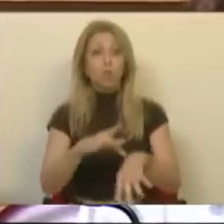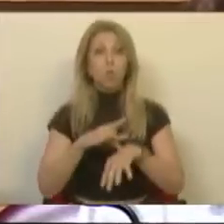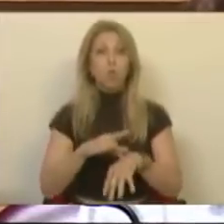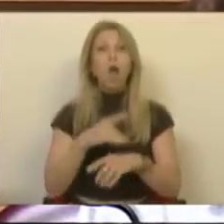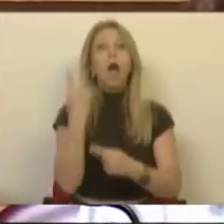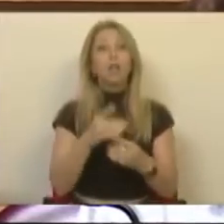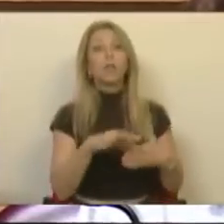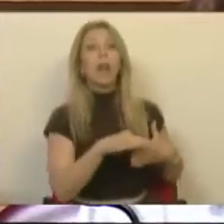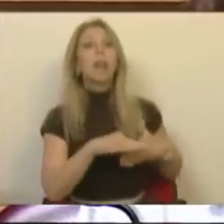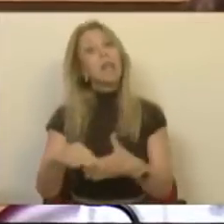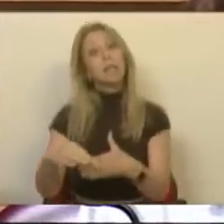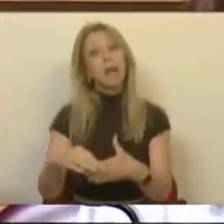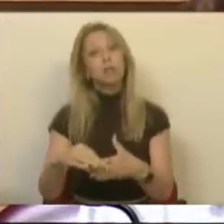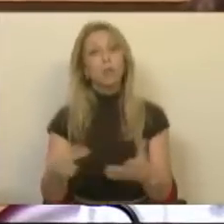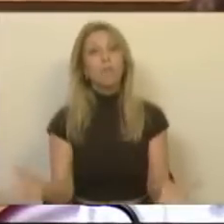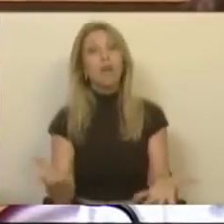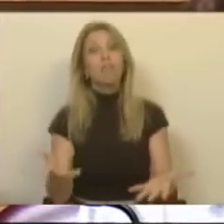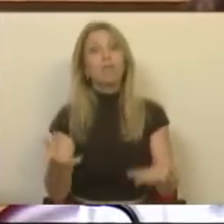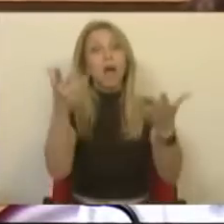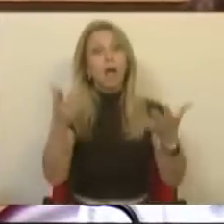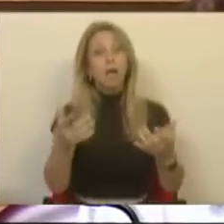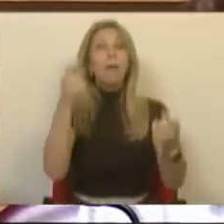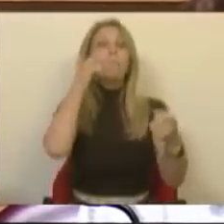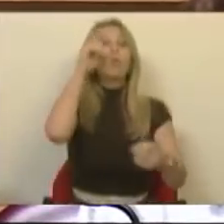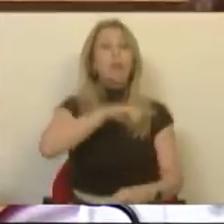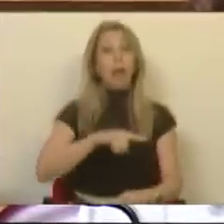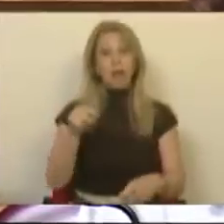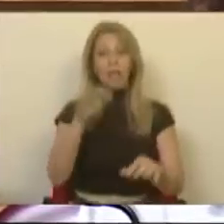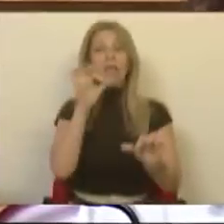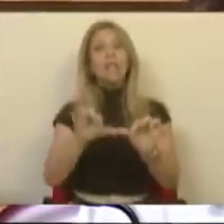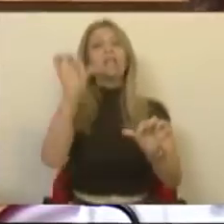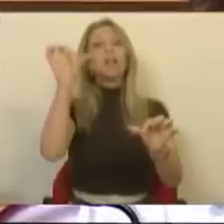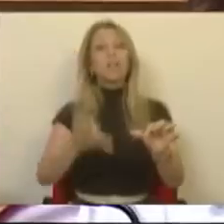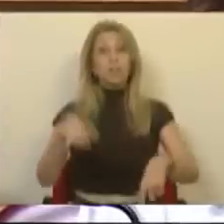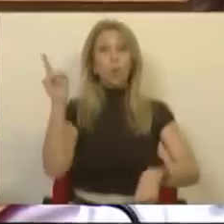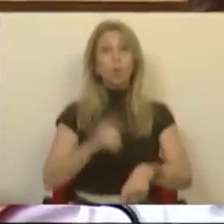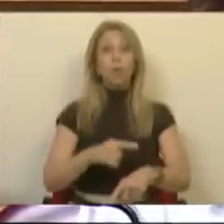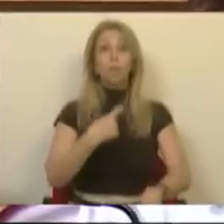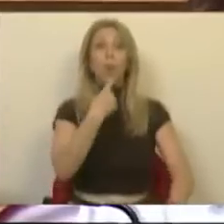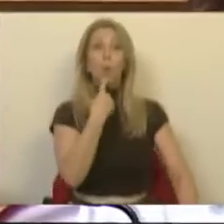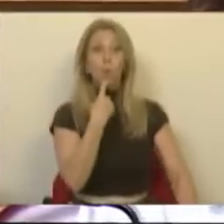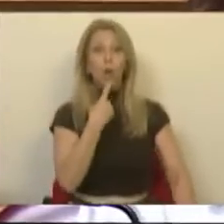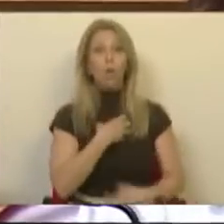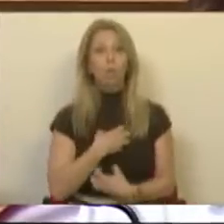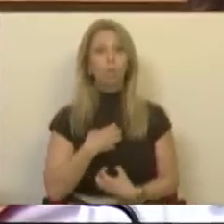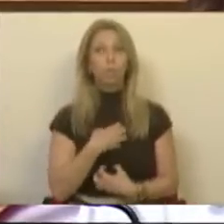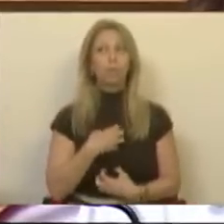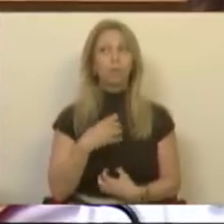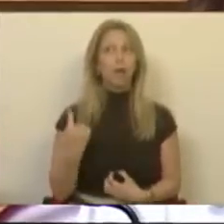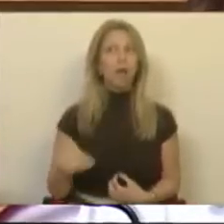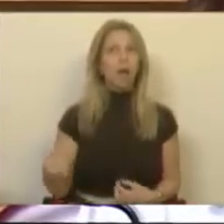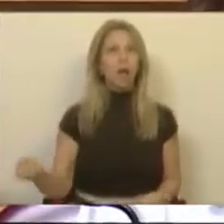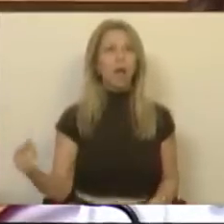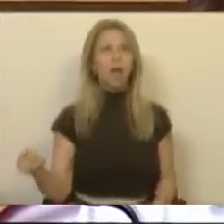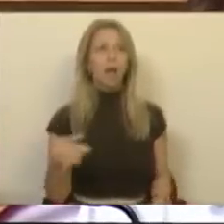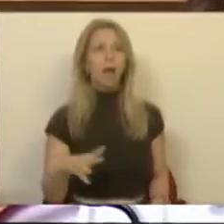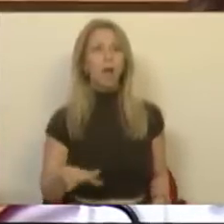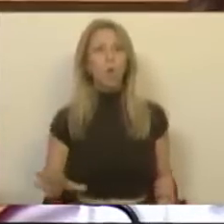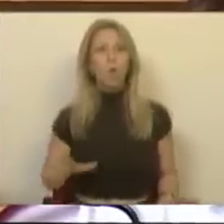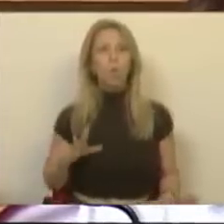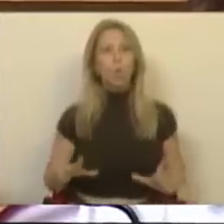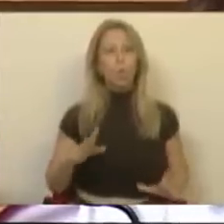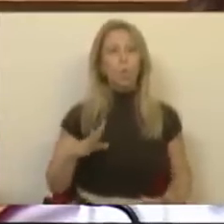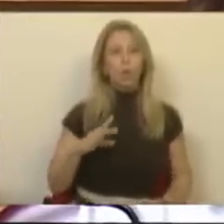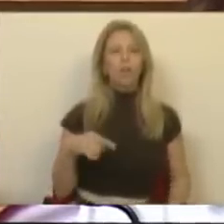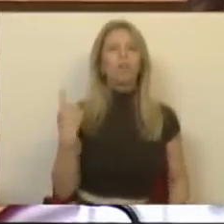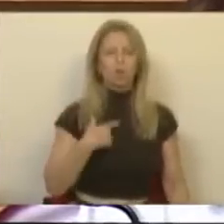incentivados por aqueles que durante esta intervenção estiver o tempo todo num enorme desconforto e nós percebemos muito bem a